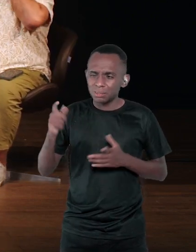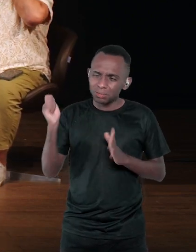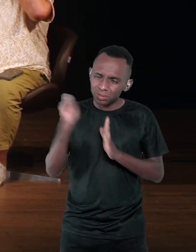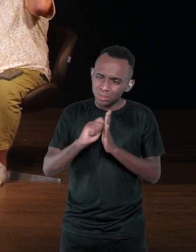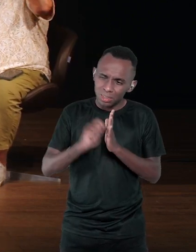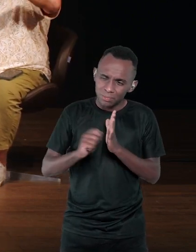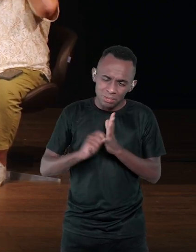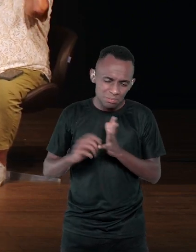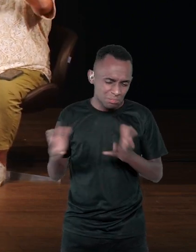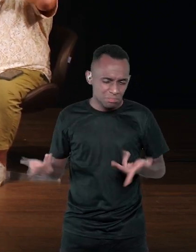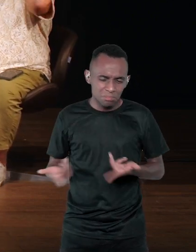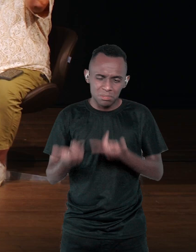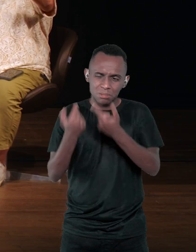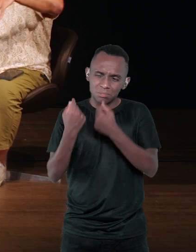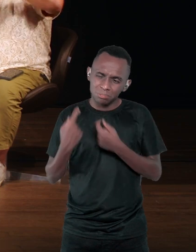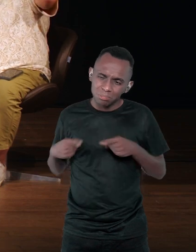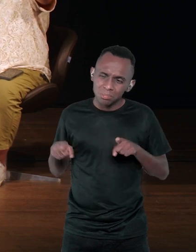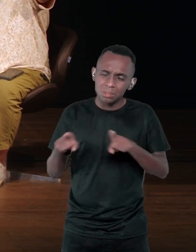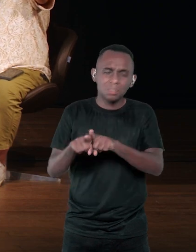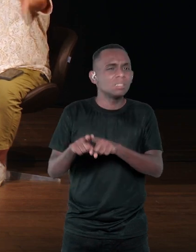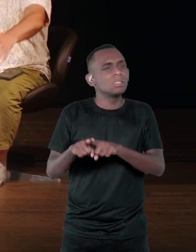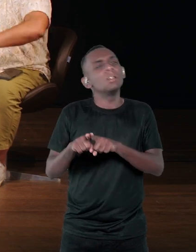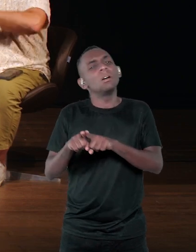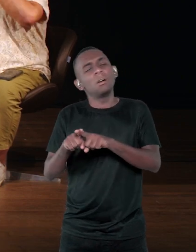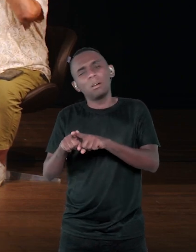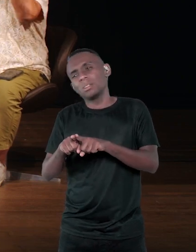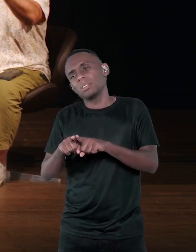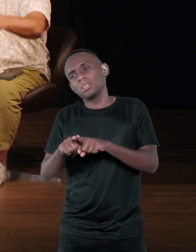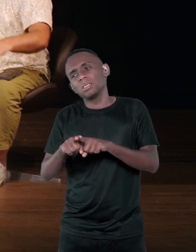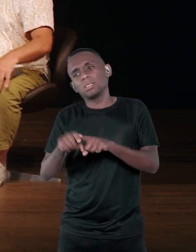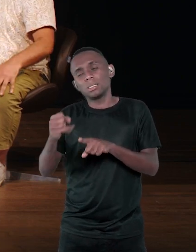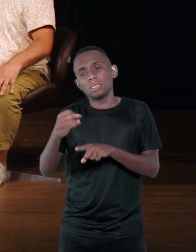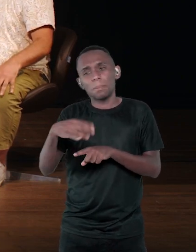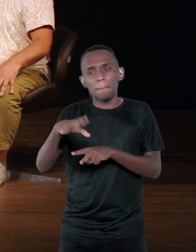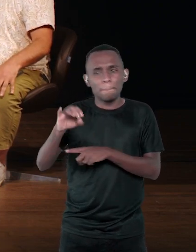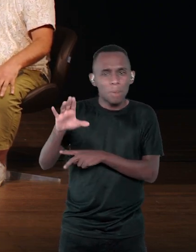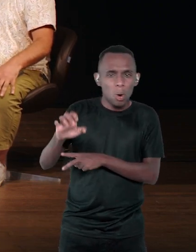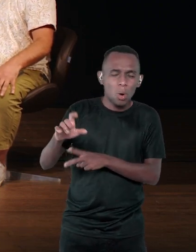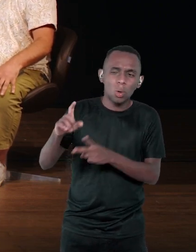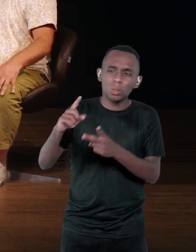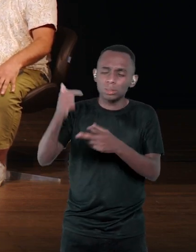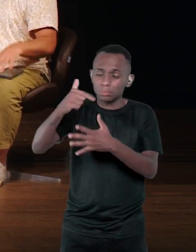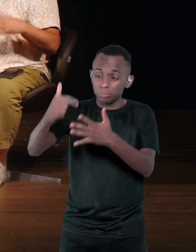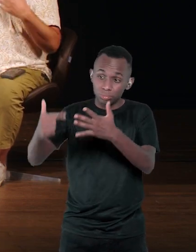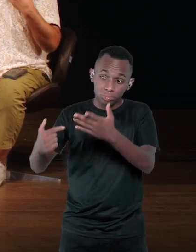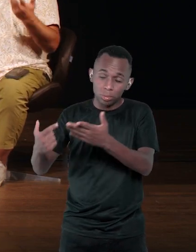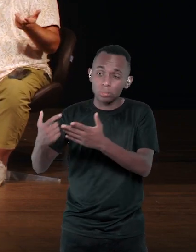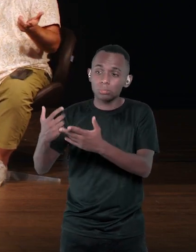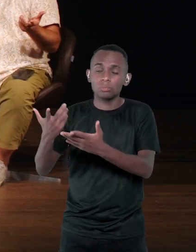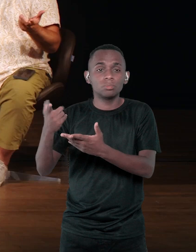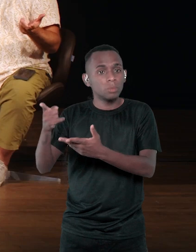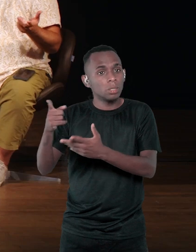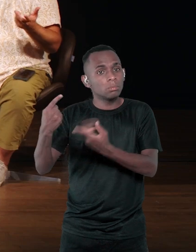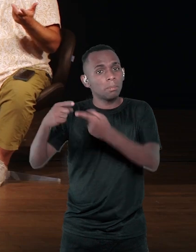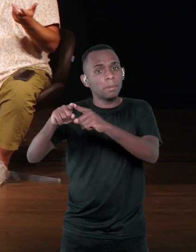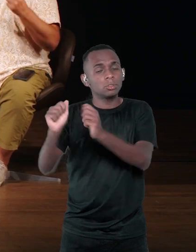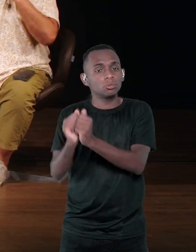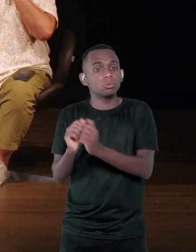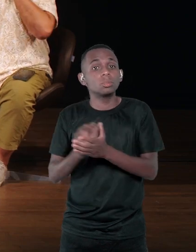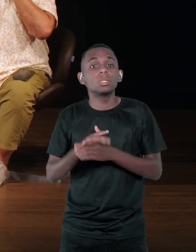maravilhoso também, parceiros, Ivan Lins, do Lobo, Simone gravou ele, todo mundo gravou. Enfim, então eu